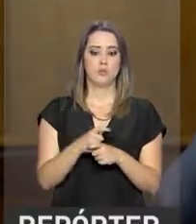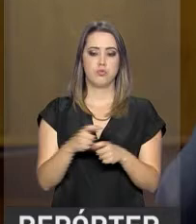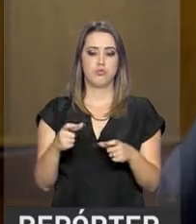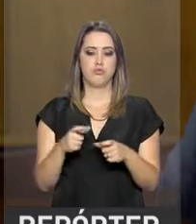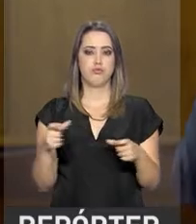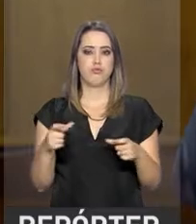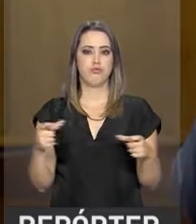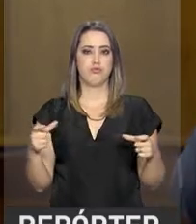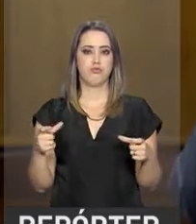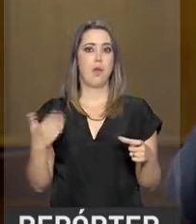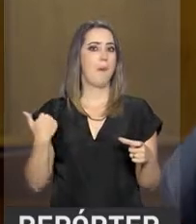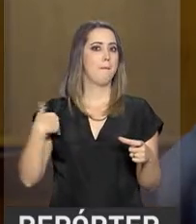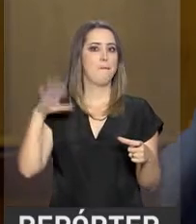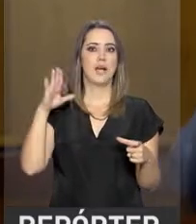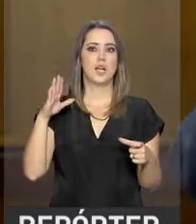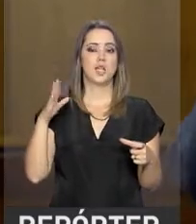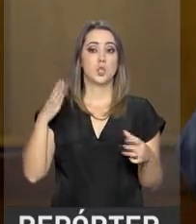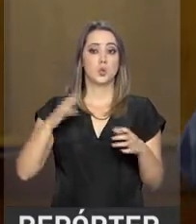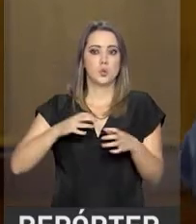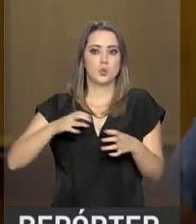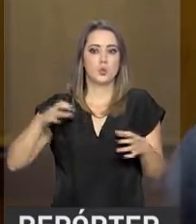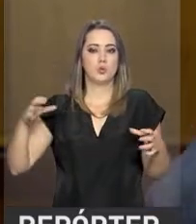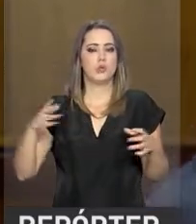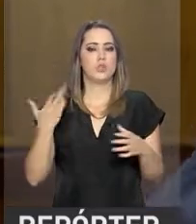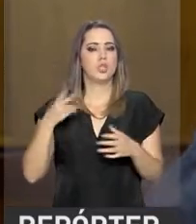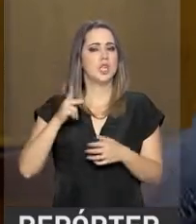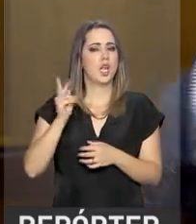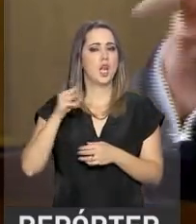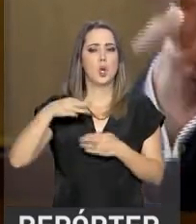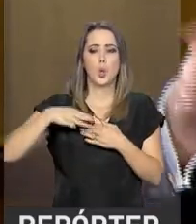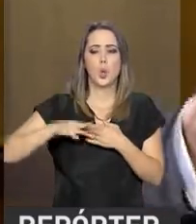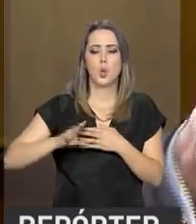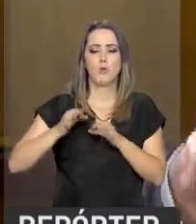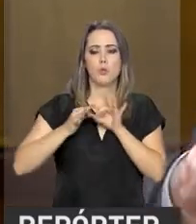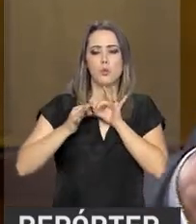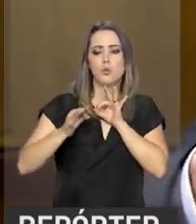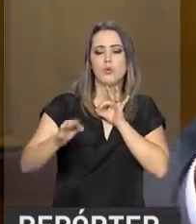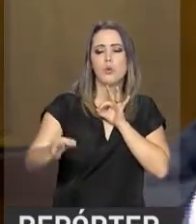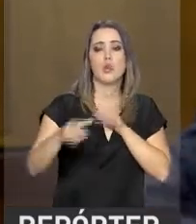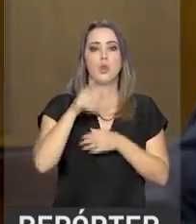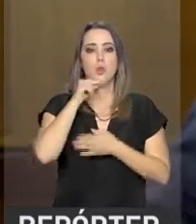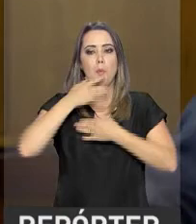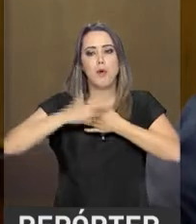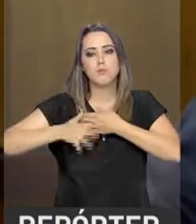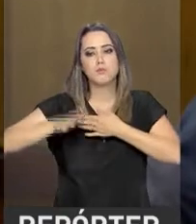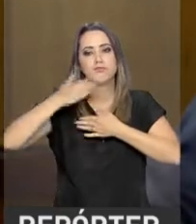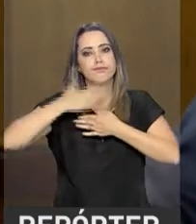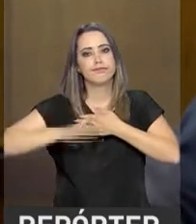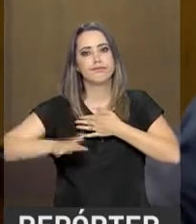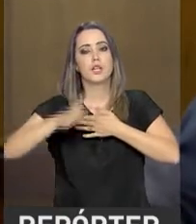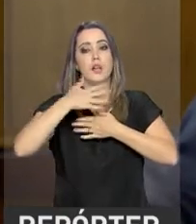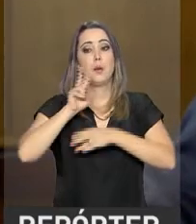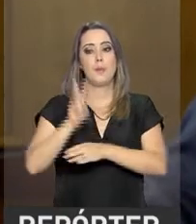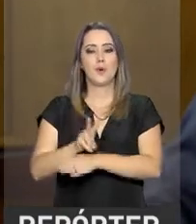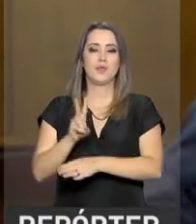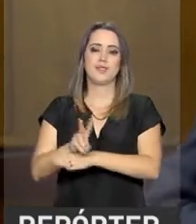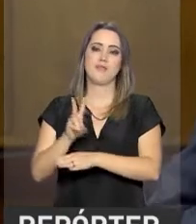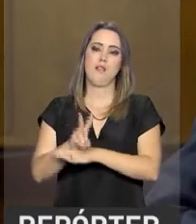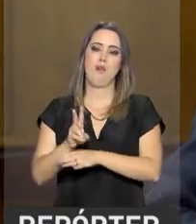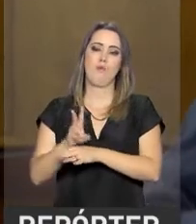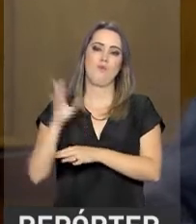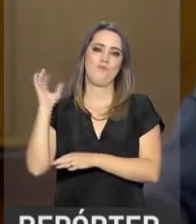marinha ambiental são quilômetros e quilômetros da do mar protegidos ambientalmente é